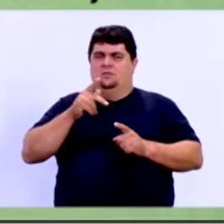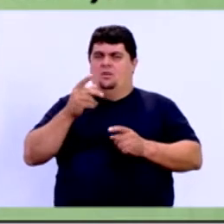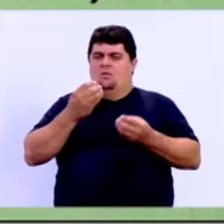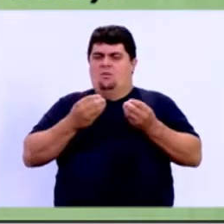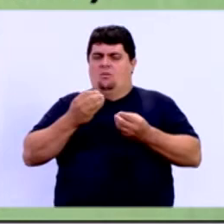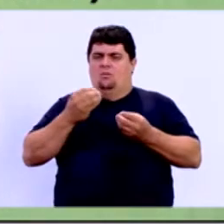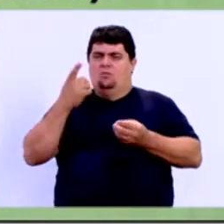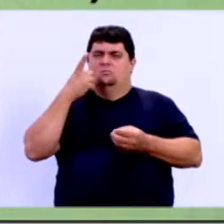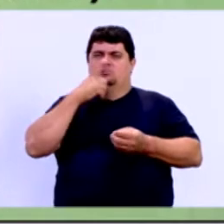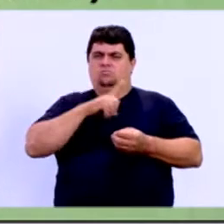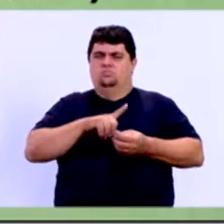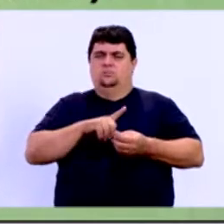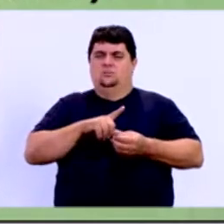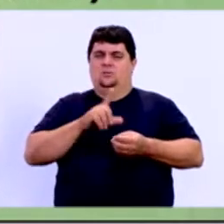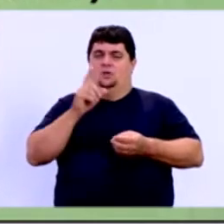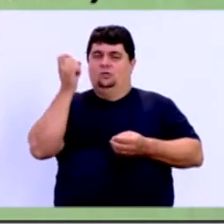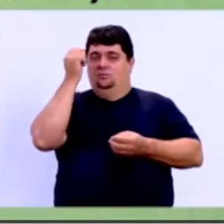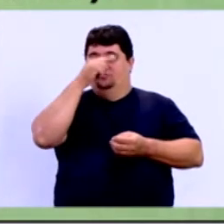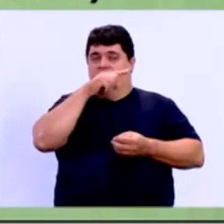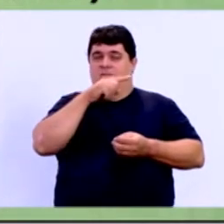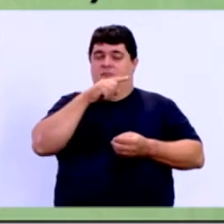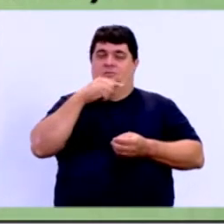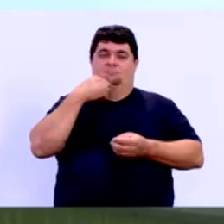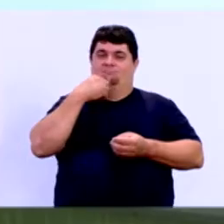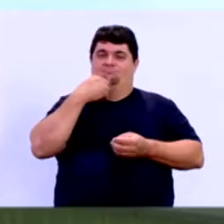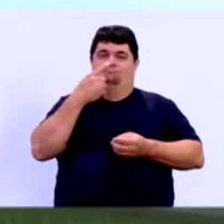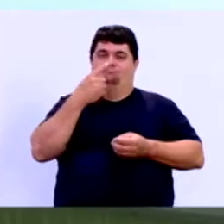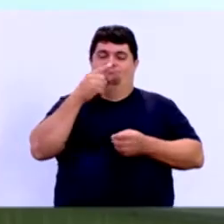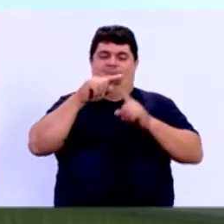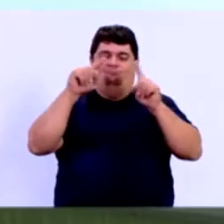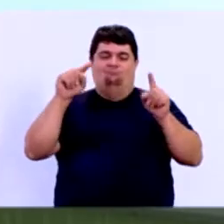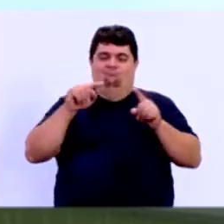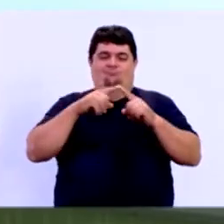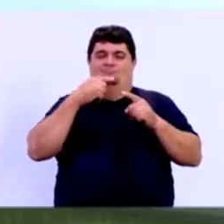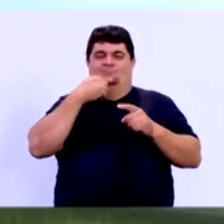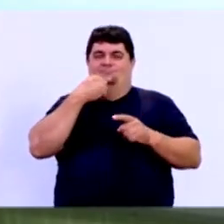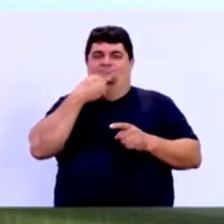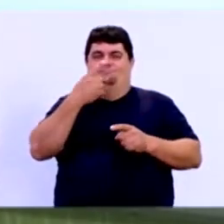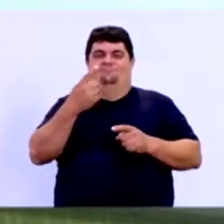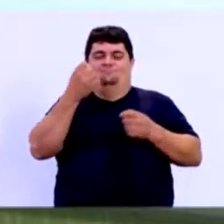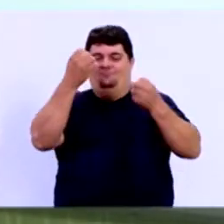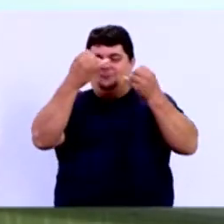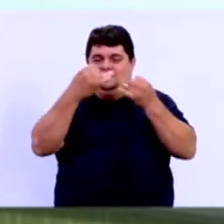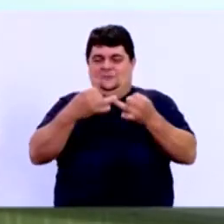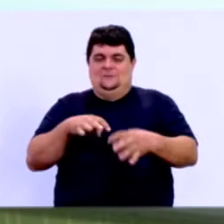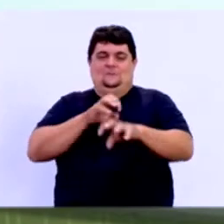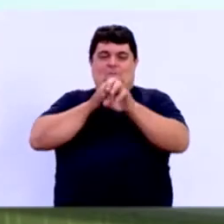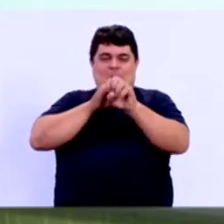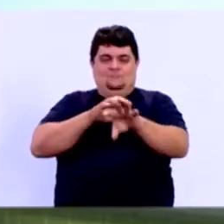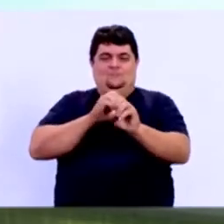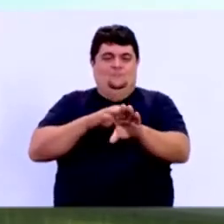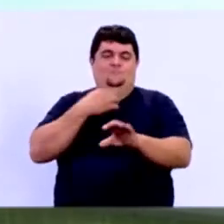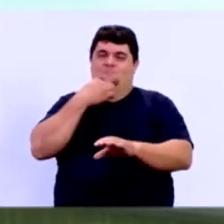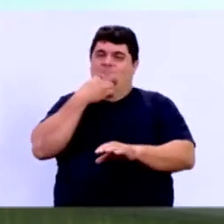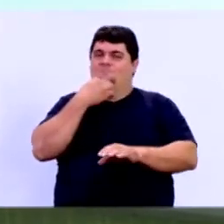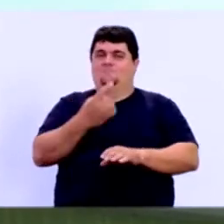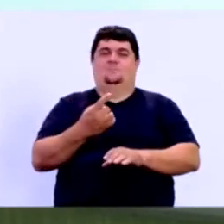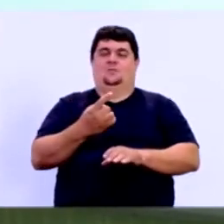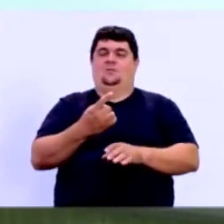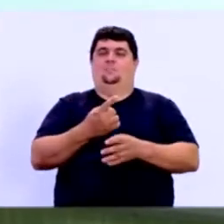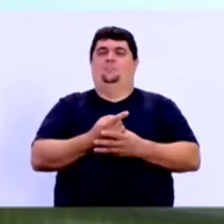faço para fazer isso? Isso é difícil, não existe nenhuma fórmula mágica que vá induzir, né, que vai